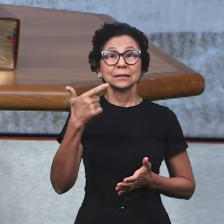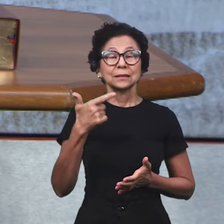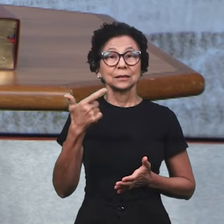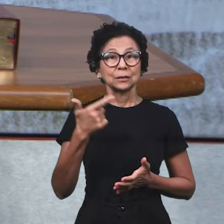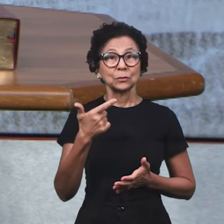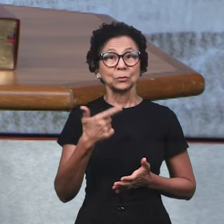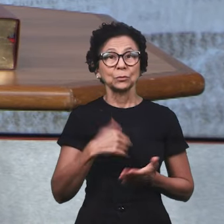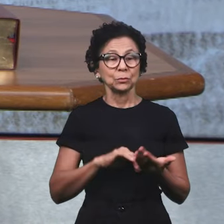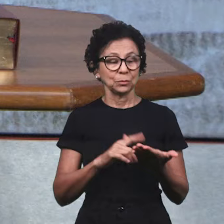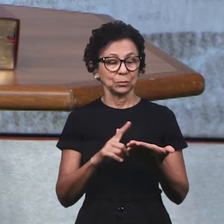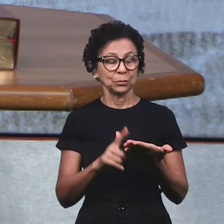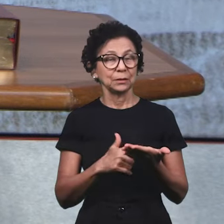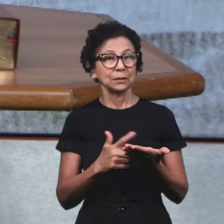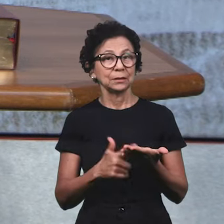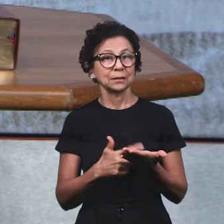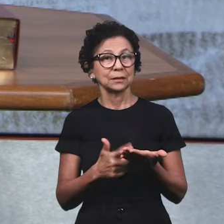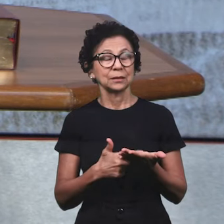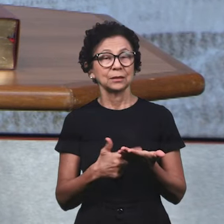Crônicas.